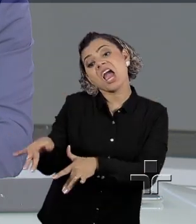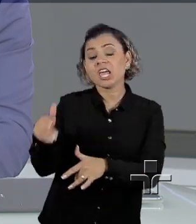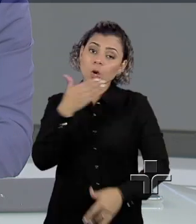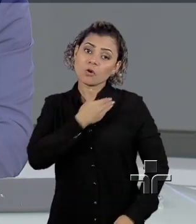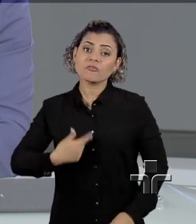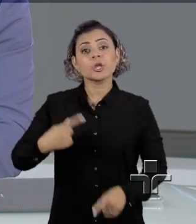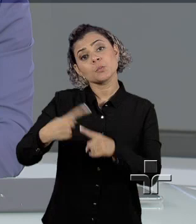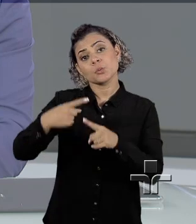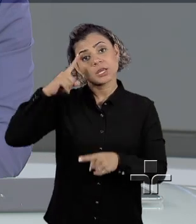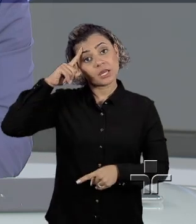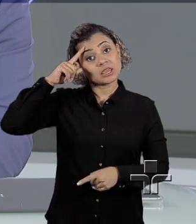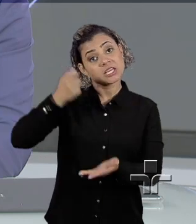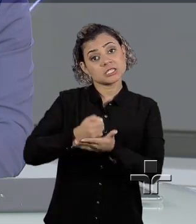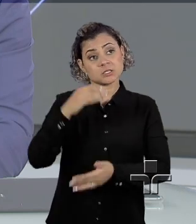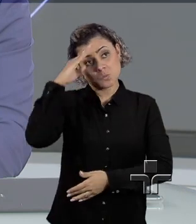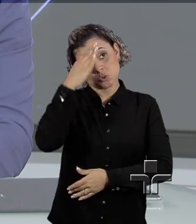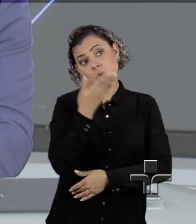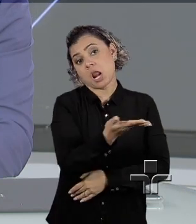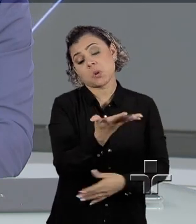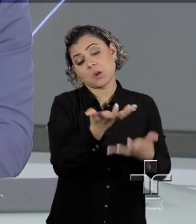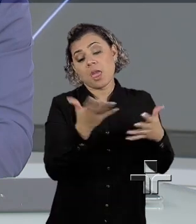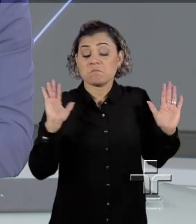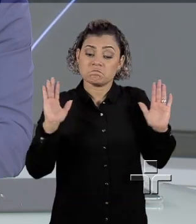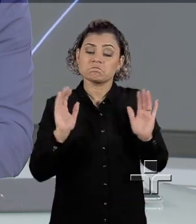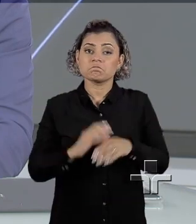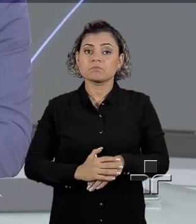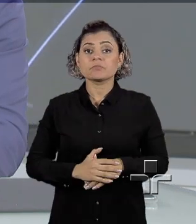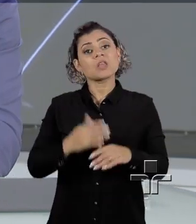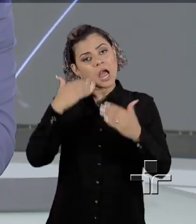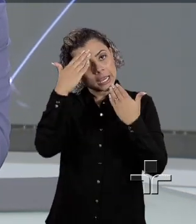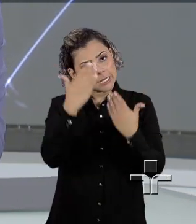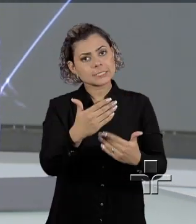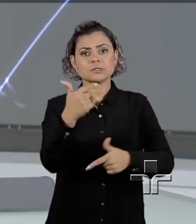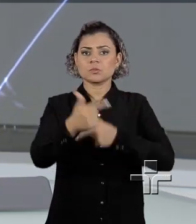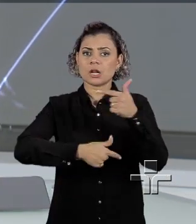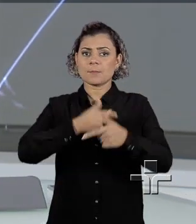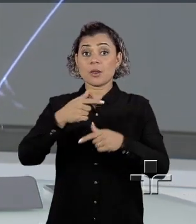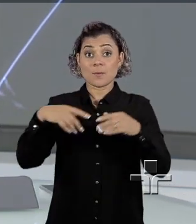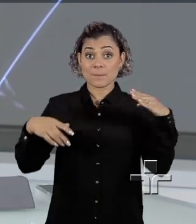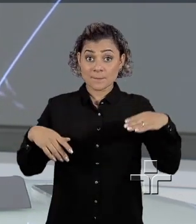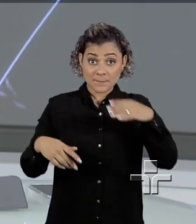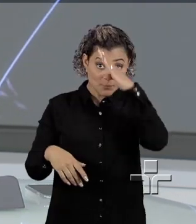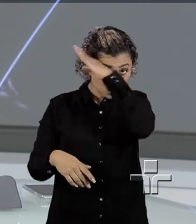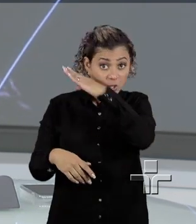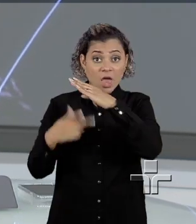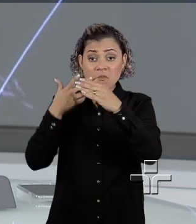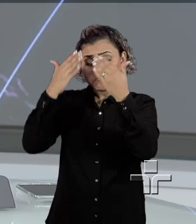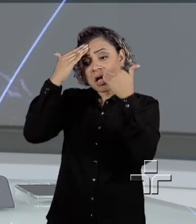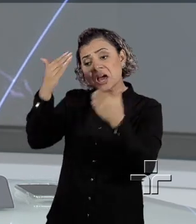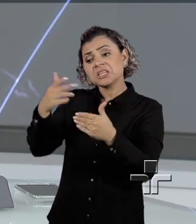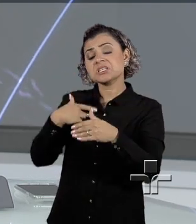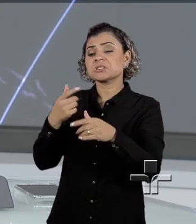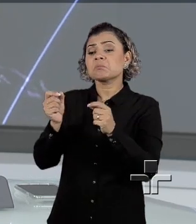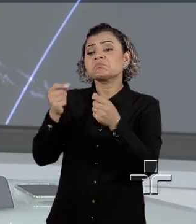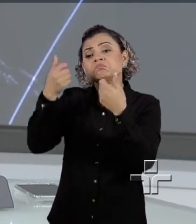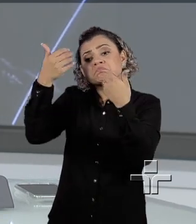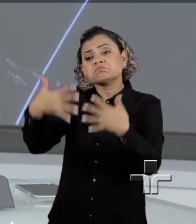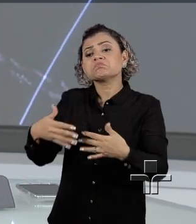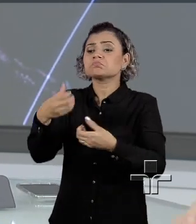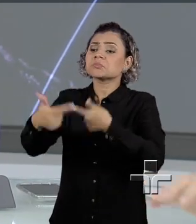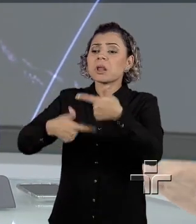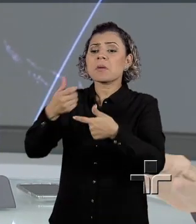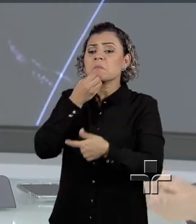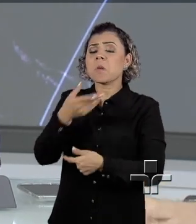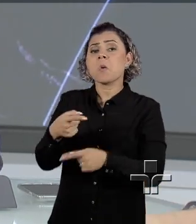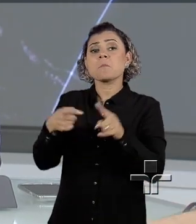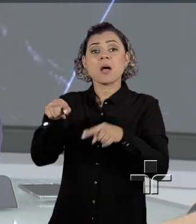decisão de Bolsonaro. Em nota, o Palácio do Planalto agradeceu o trabalho feito por Santos Cruz, mas não informou o motivo da demissão. Gaudêncio, vamos